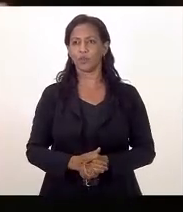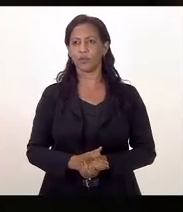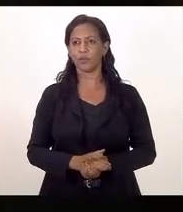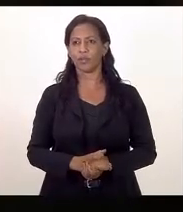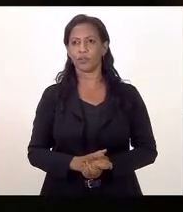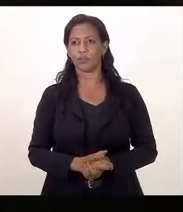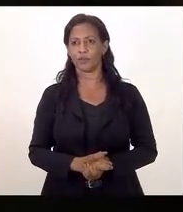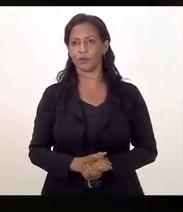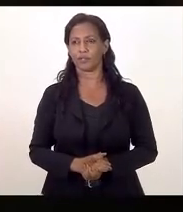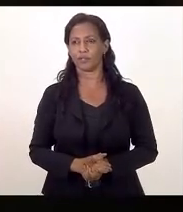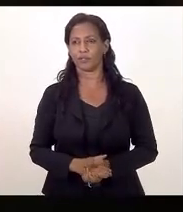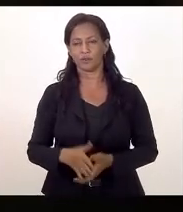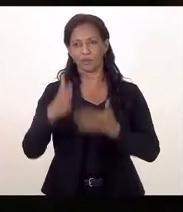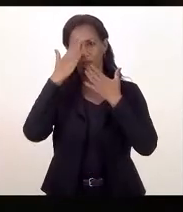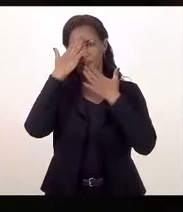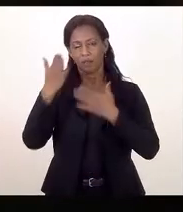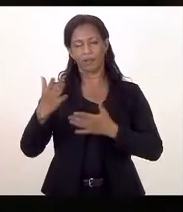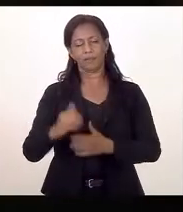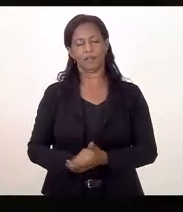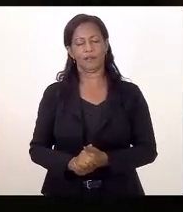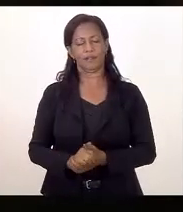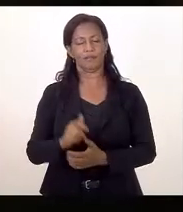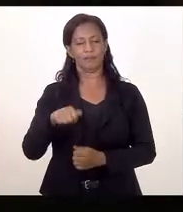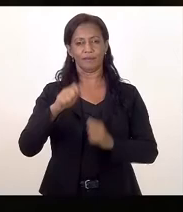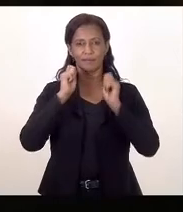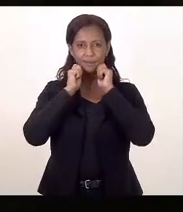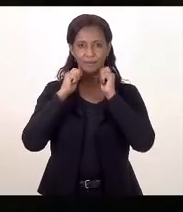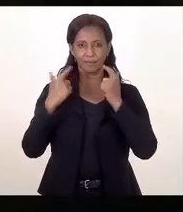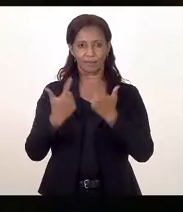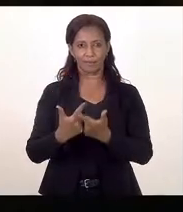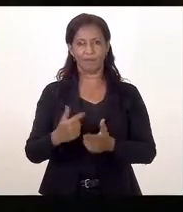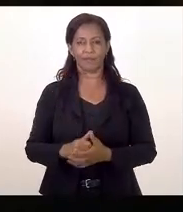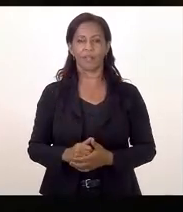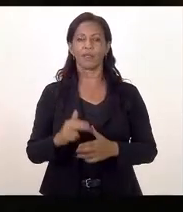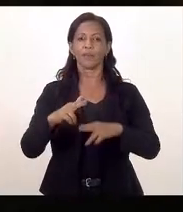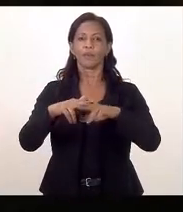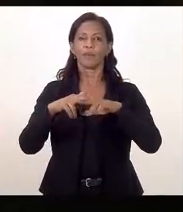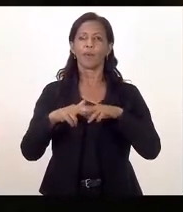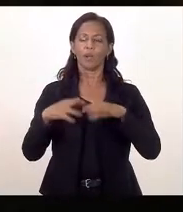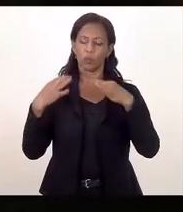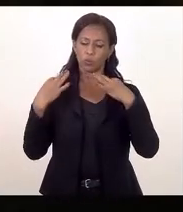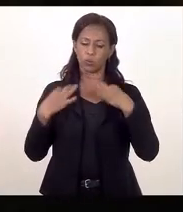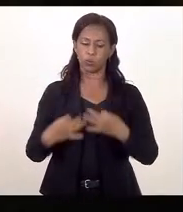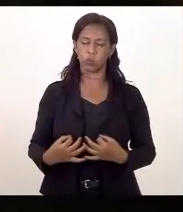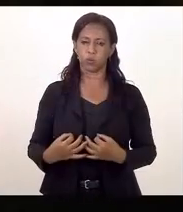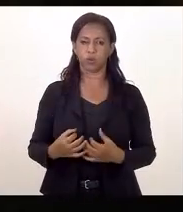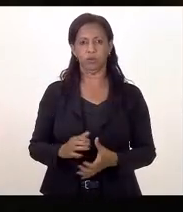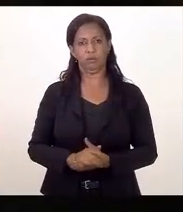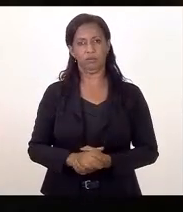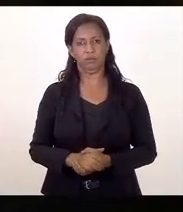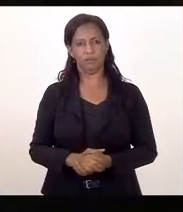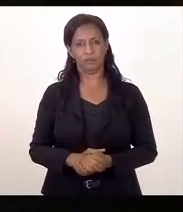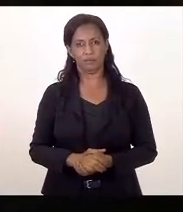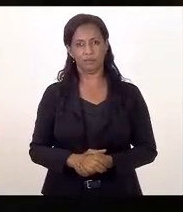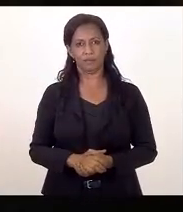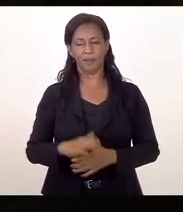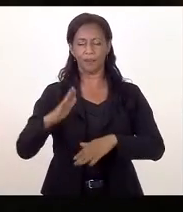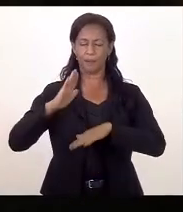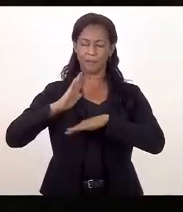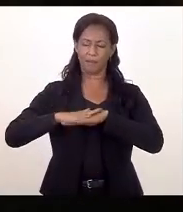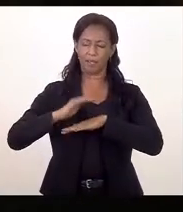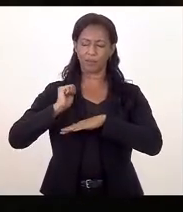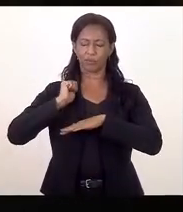Então, eu quero agradecer essa casa por essa justa homenagem, mas, mais que isso,